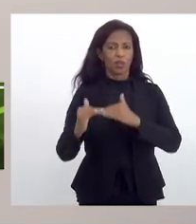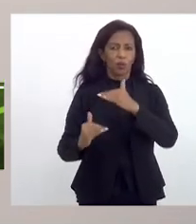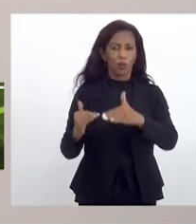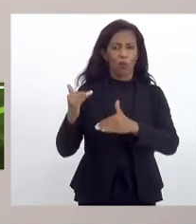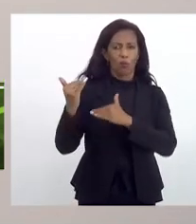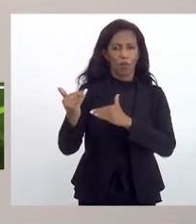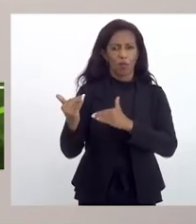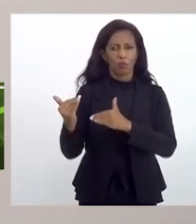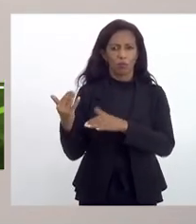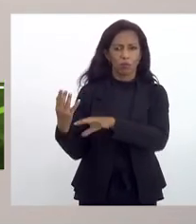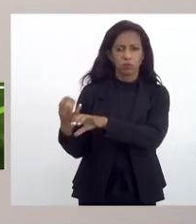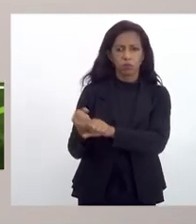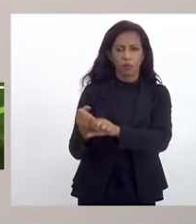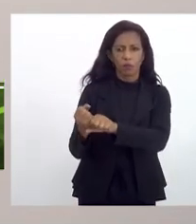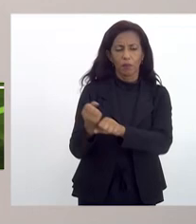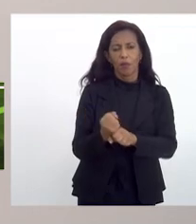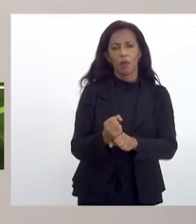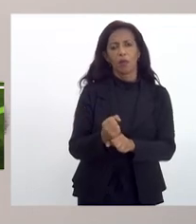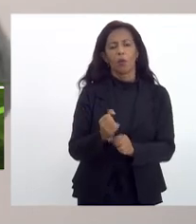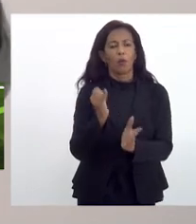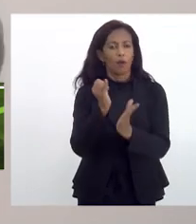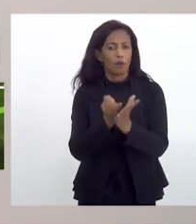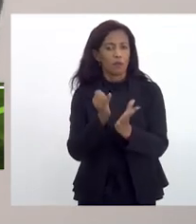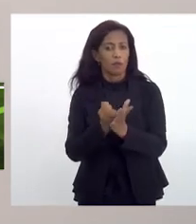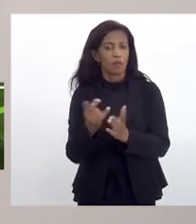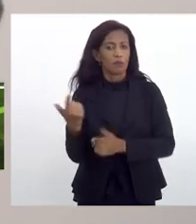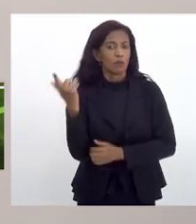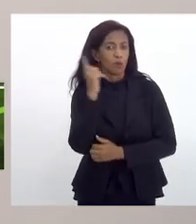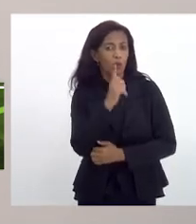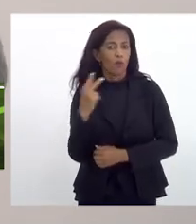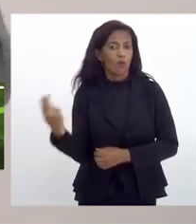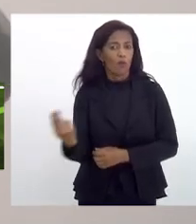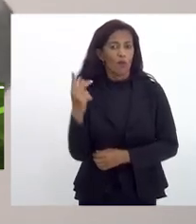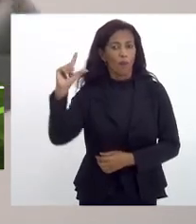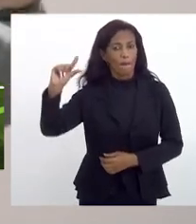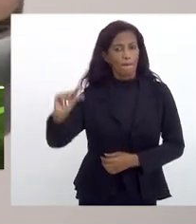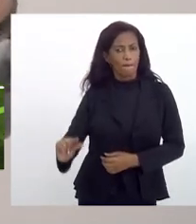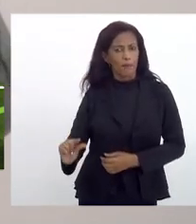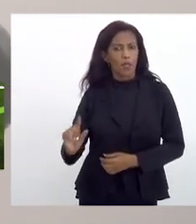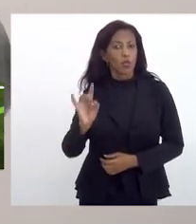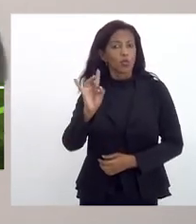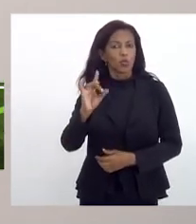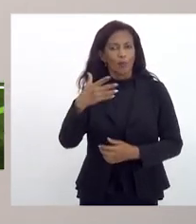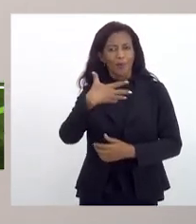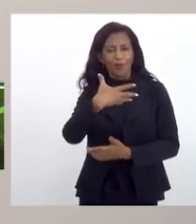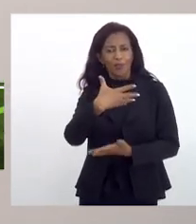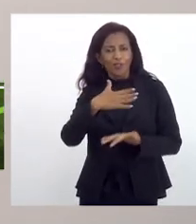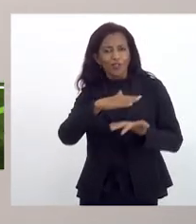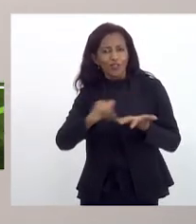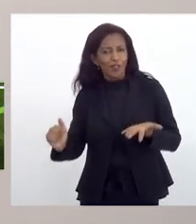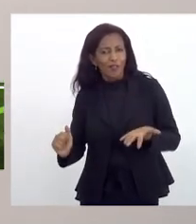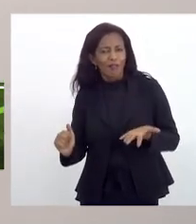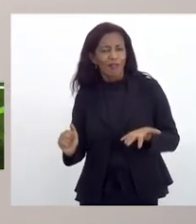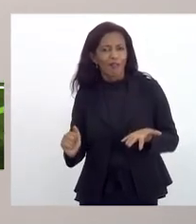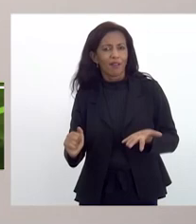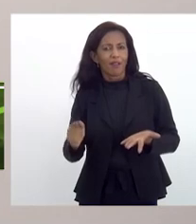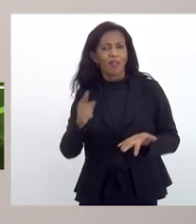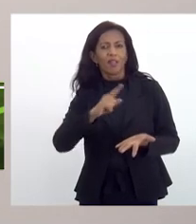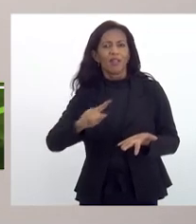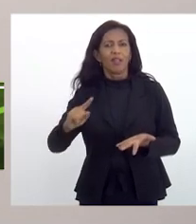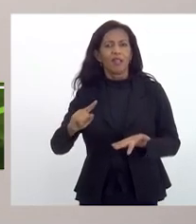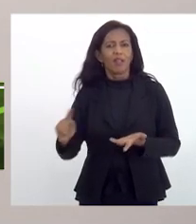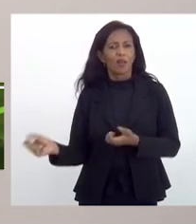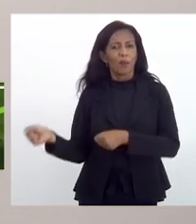arrecadação ou novas fontes de receita, a gente colocar um valor mínimo só para não apagar e não proibir a